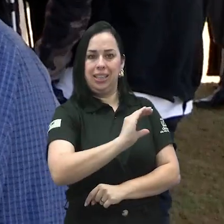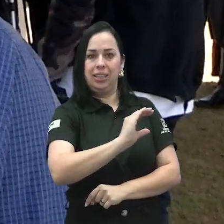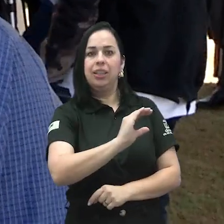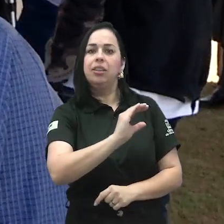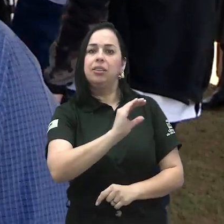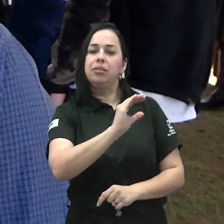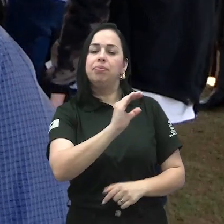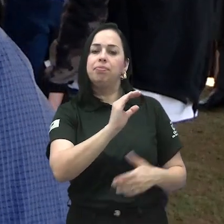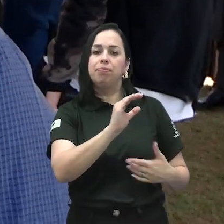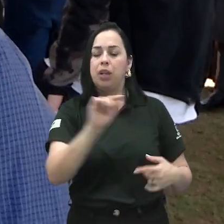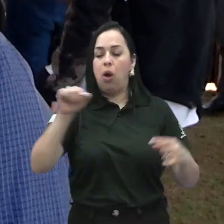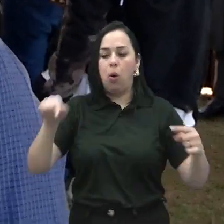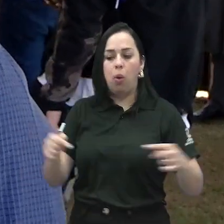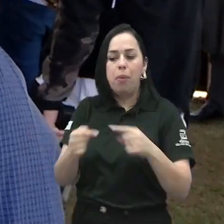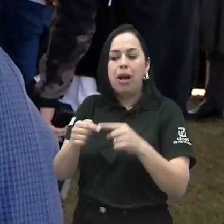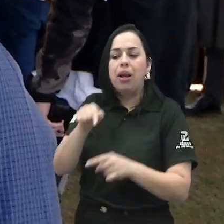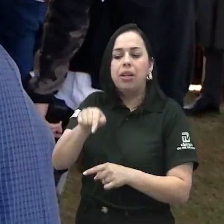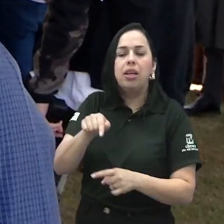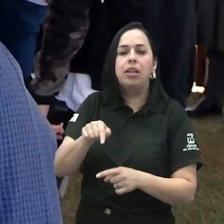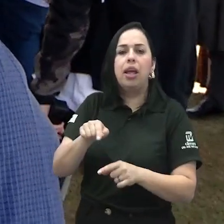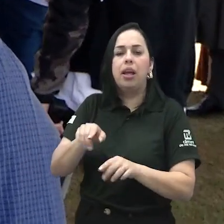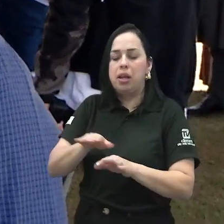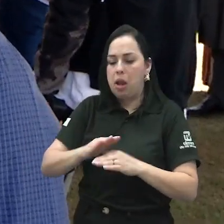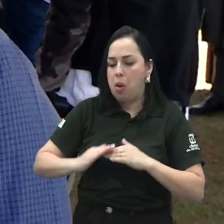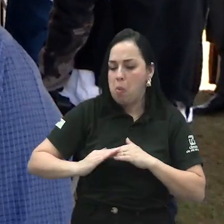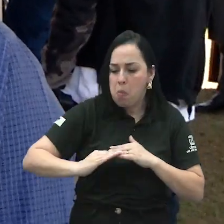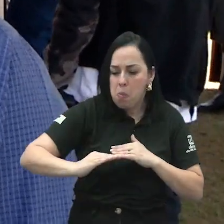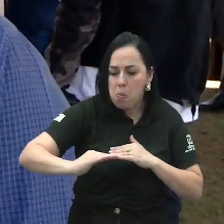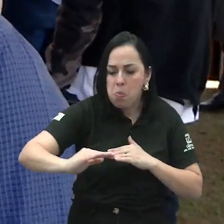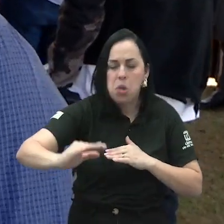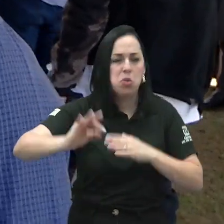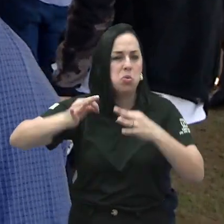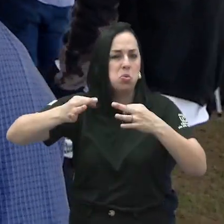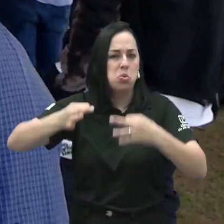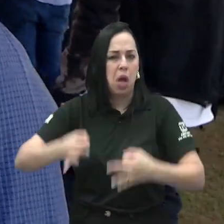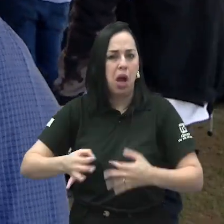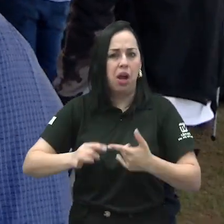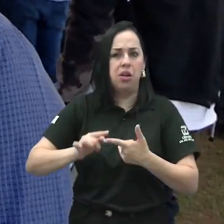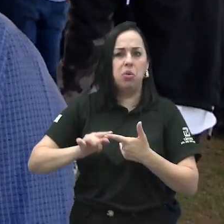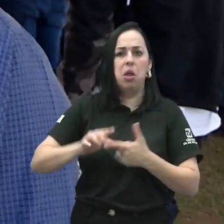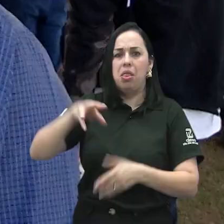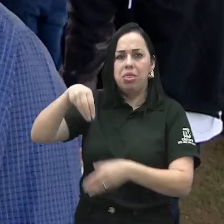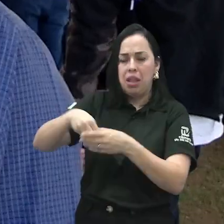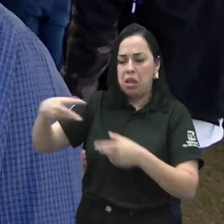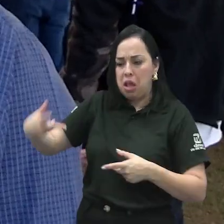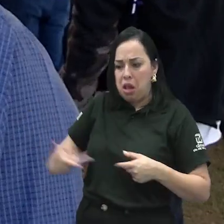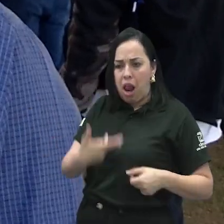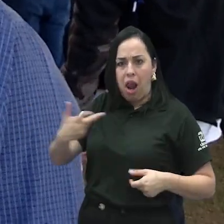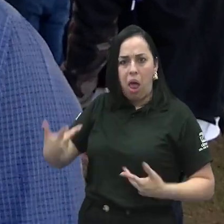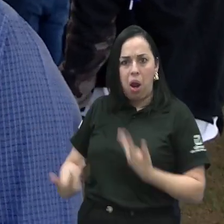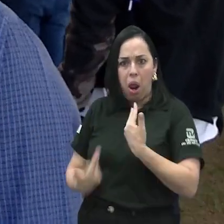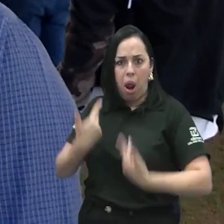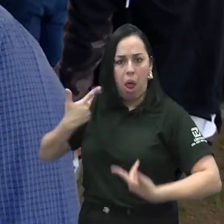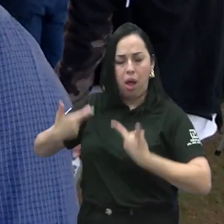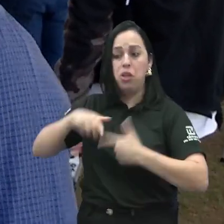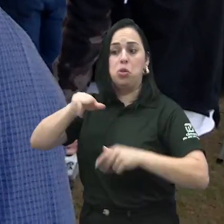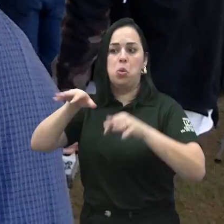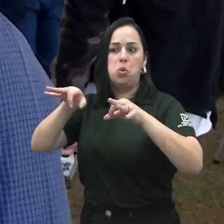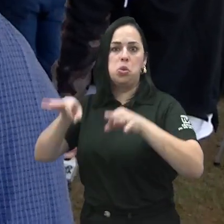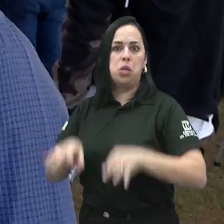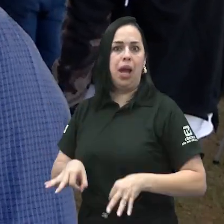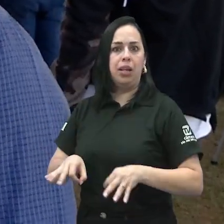PAC, onde tem o melhor de acabamento, piso vinílico no centro cirúrgico, né? Salas